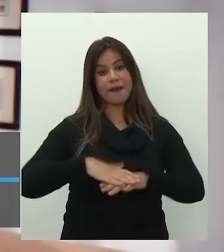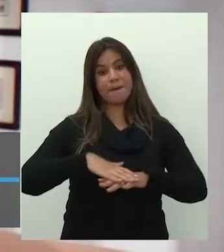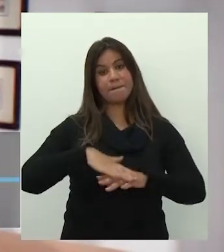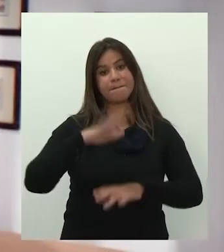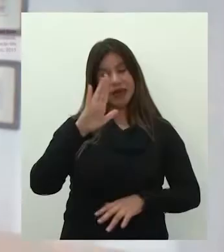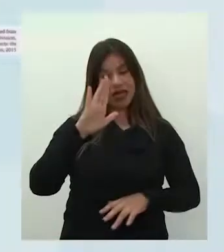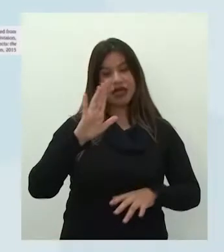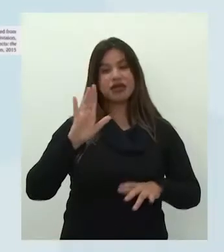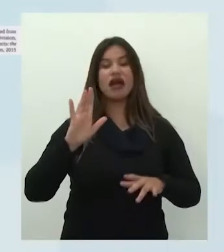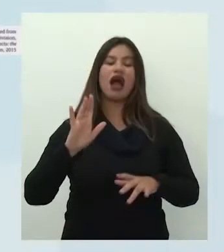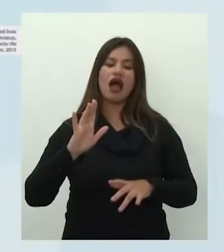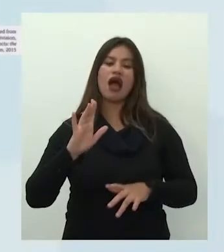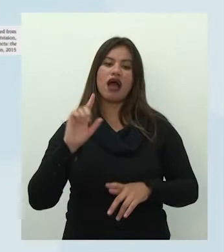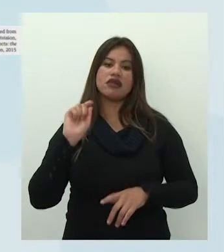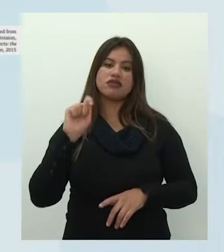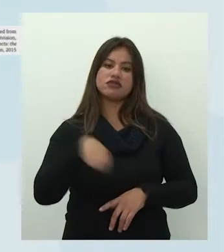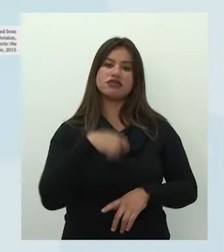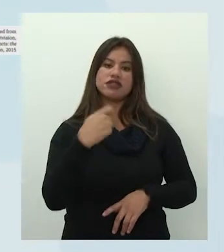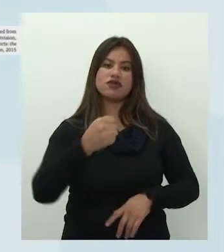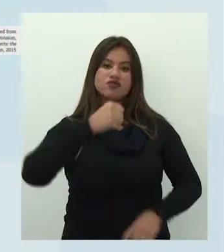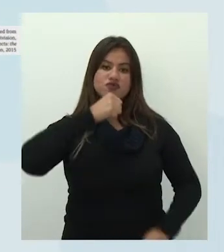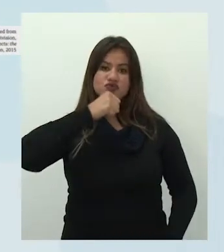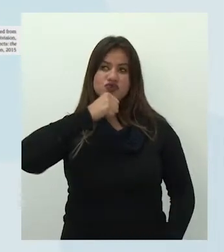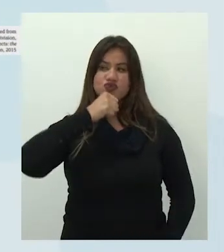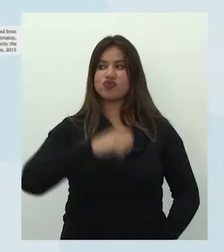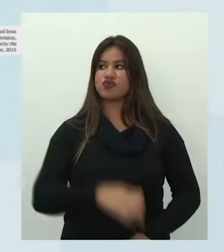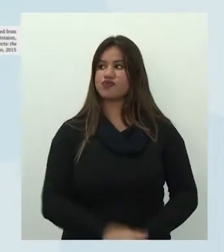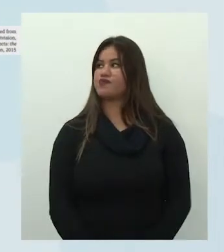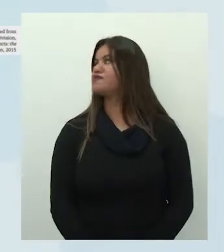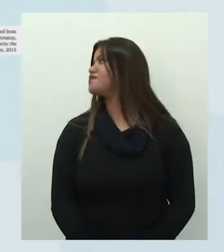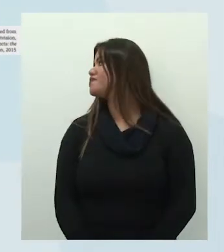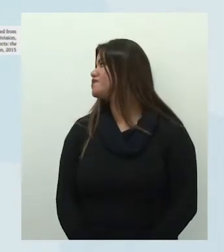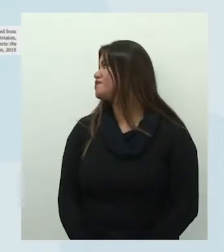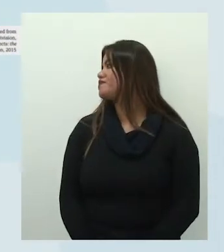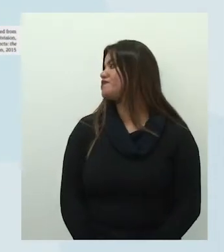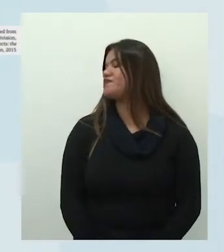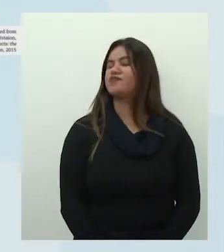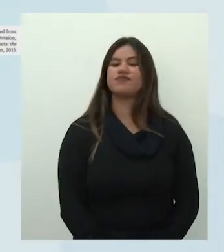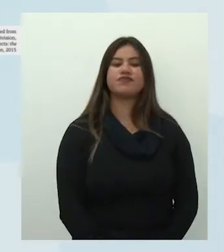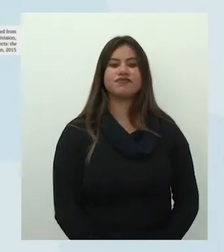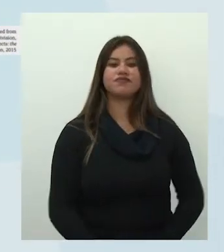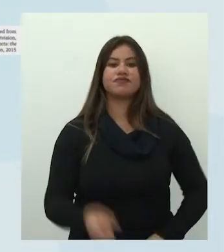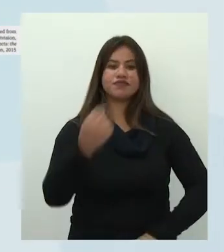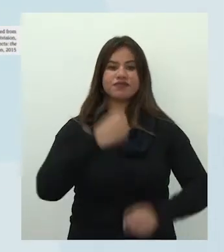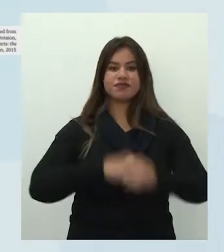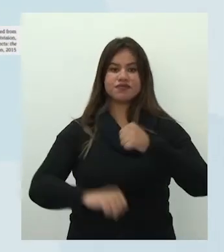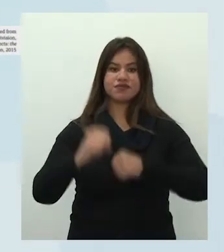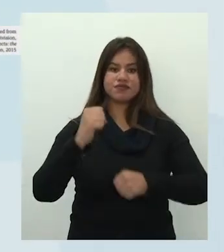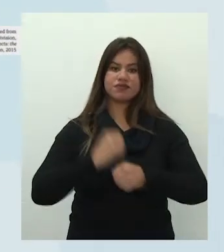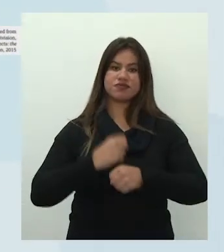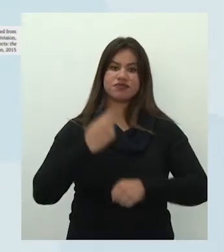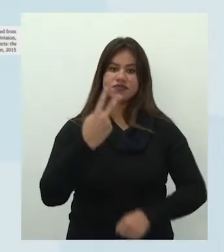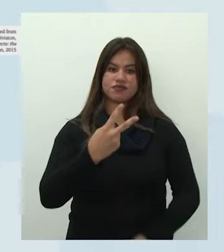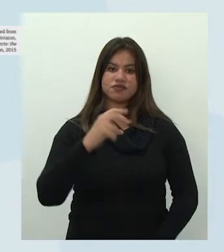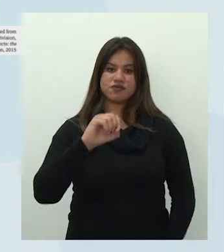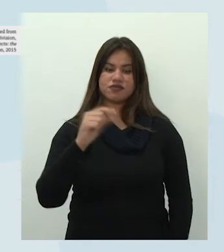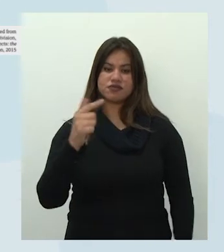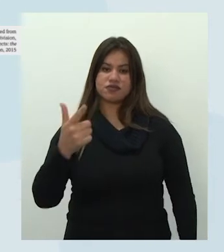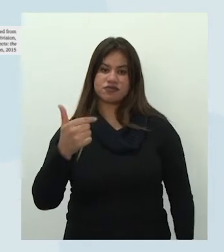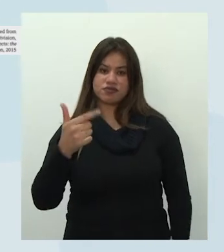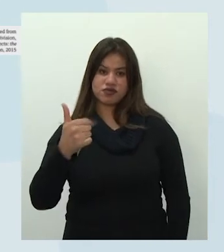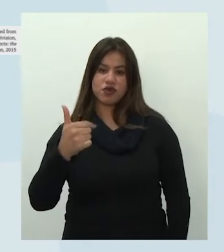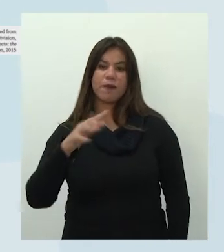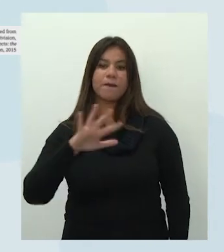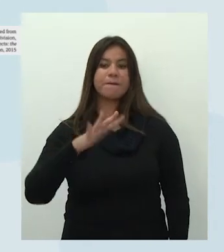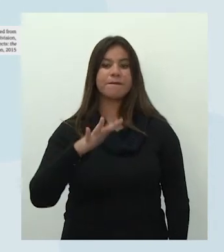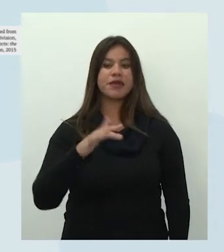de novo a apresentação. Então, em 2012, eram 11% da